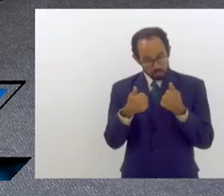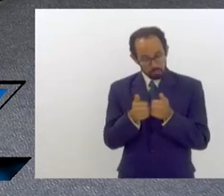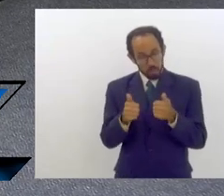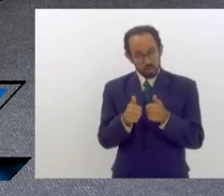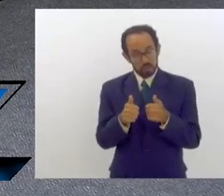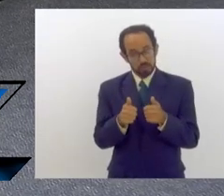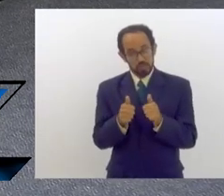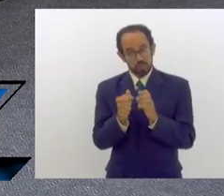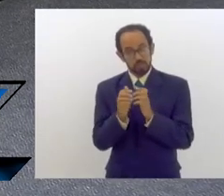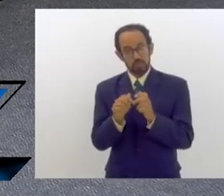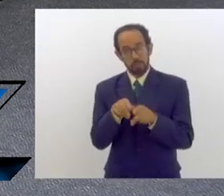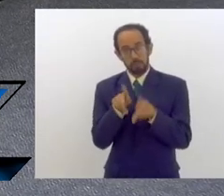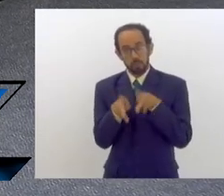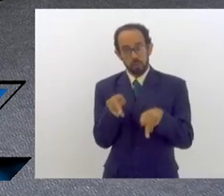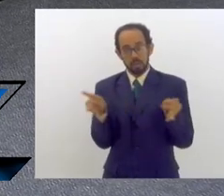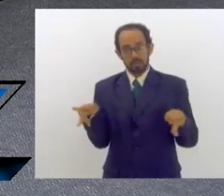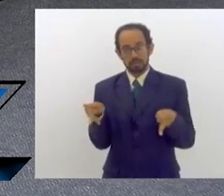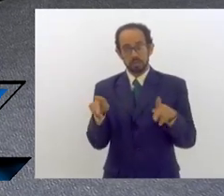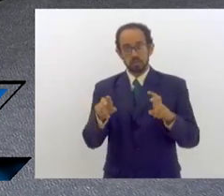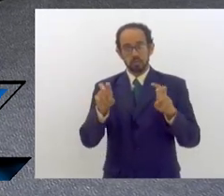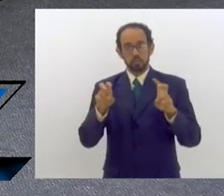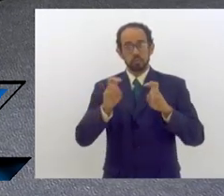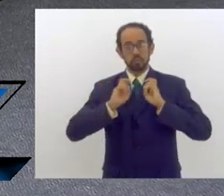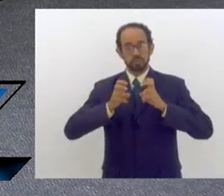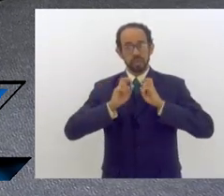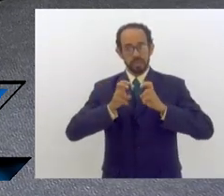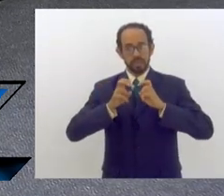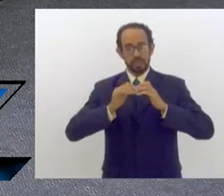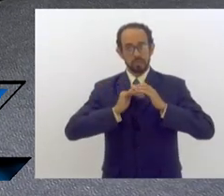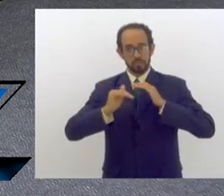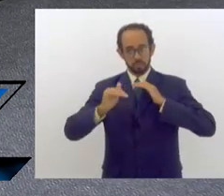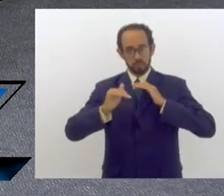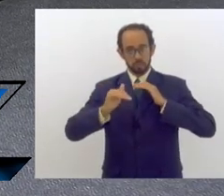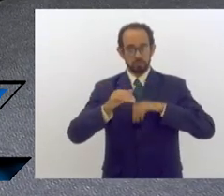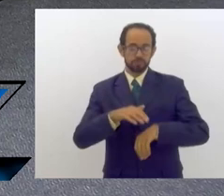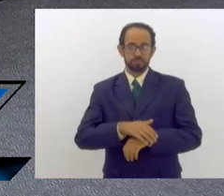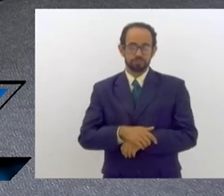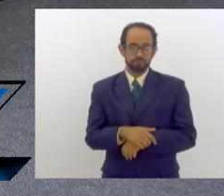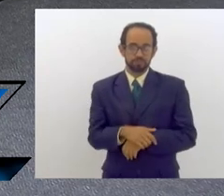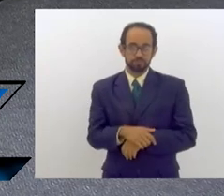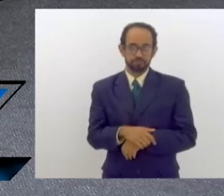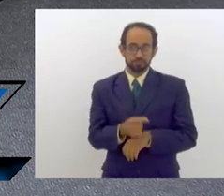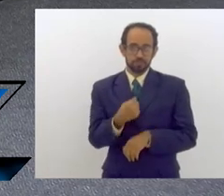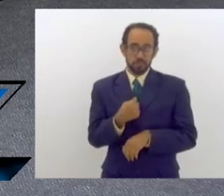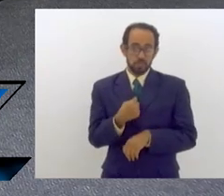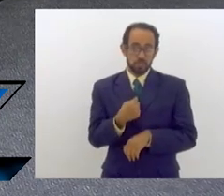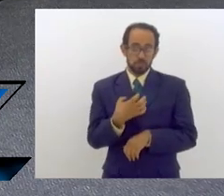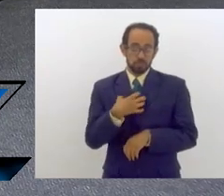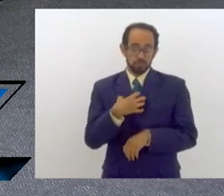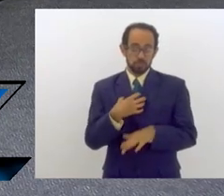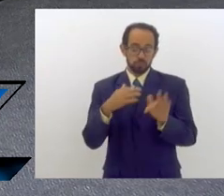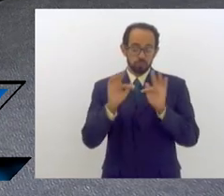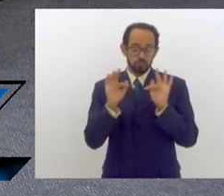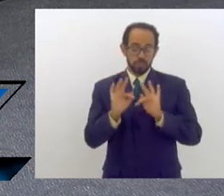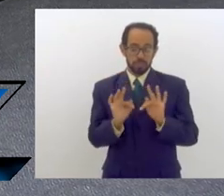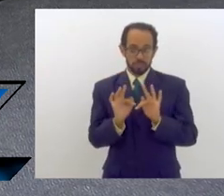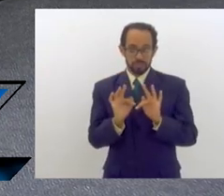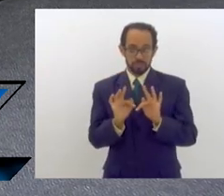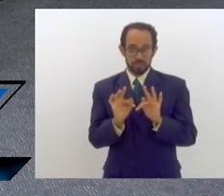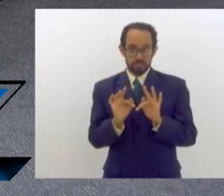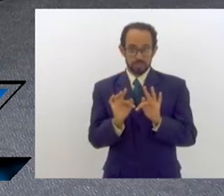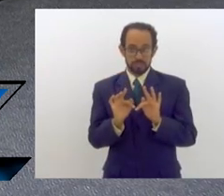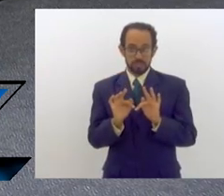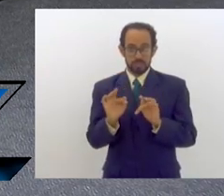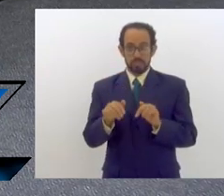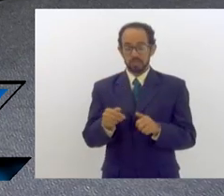relacionado ao trem e ao metrô E aí eu fico muito feliz e Fico lisonjeado